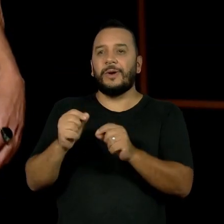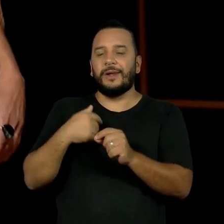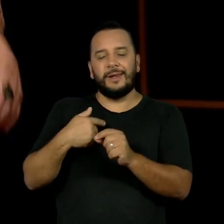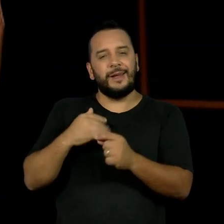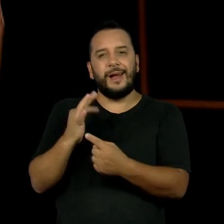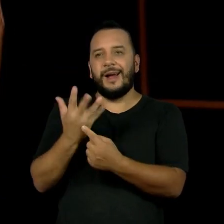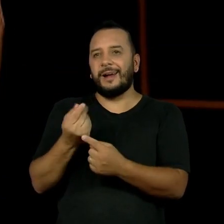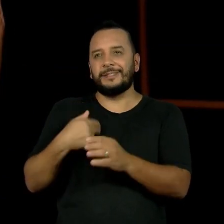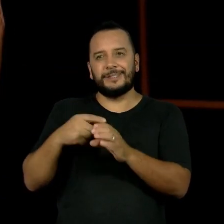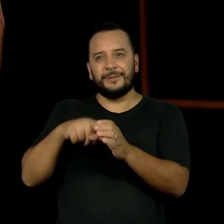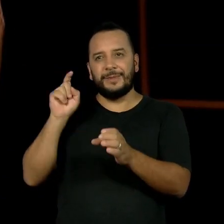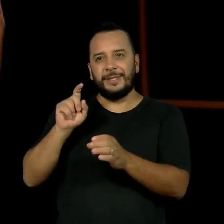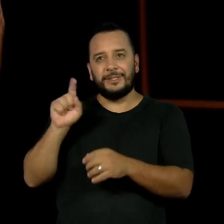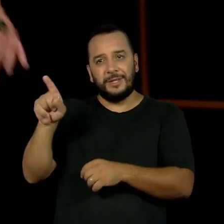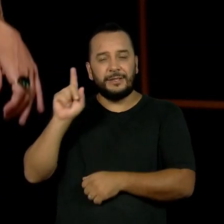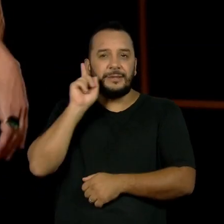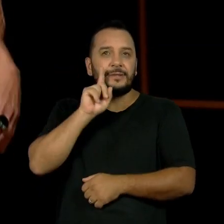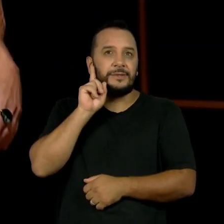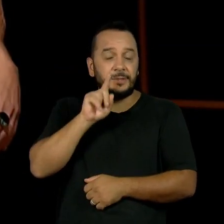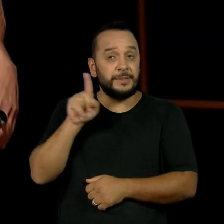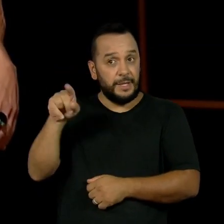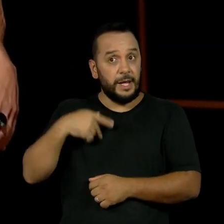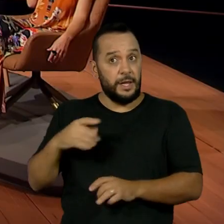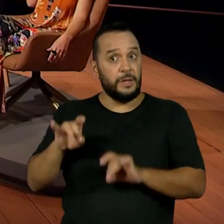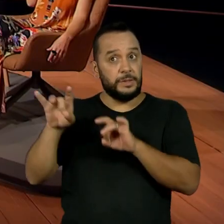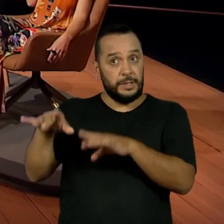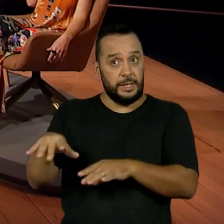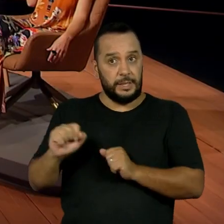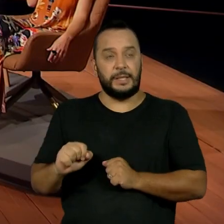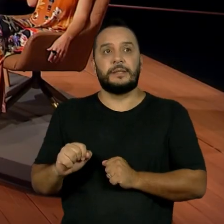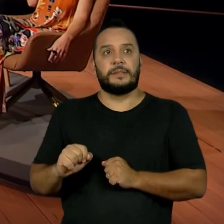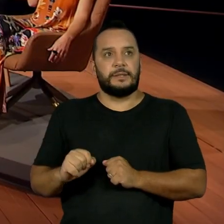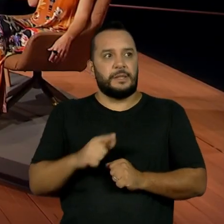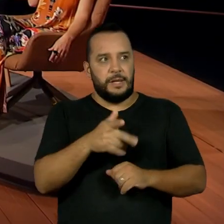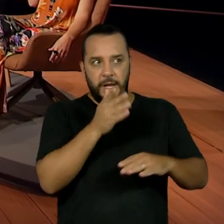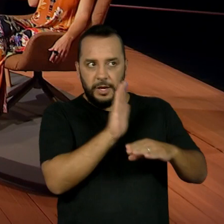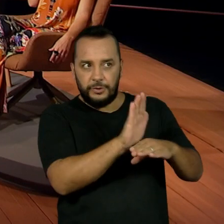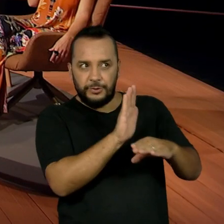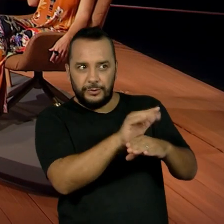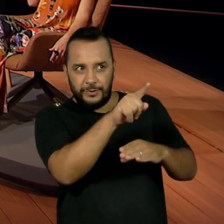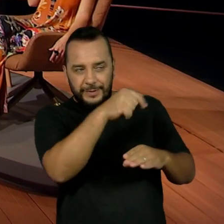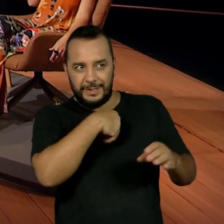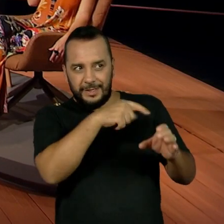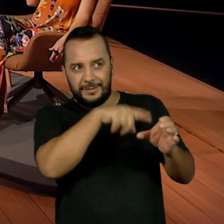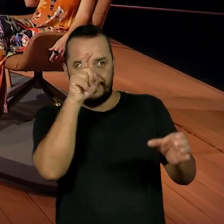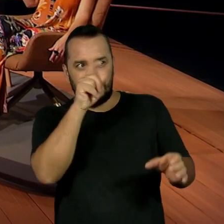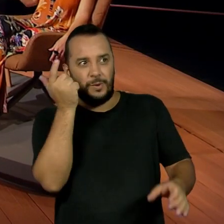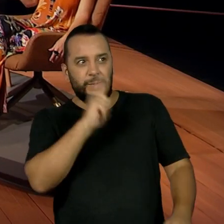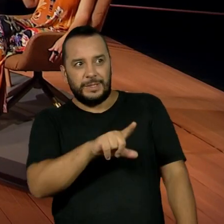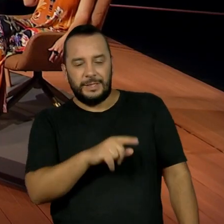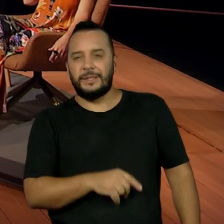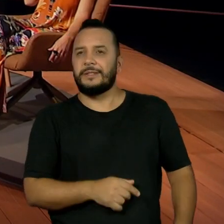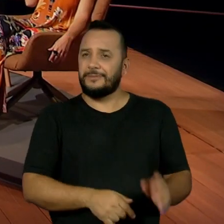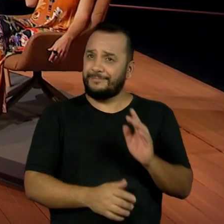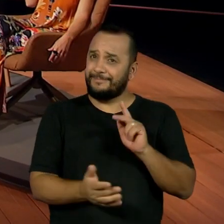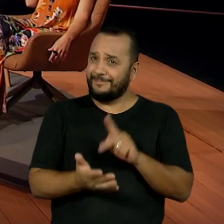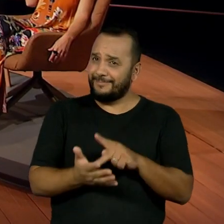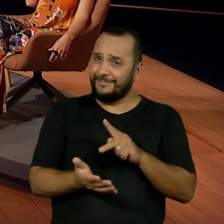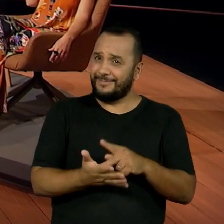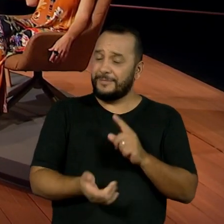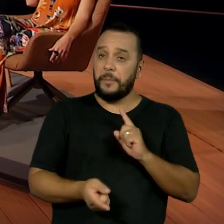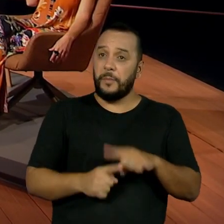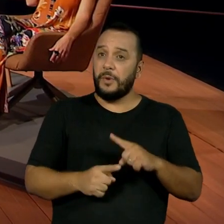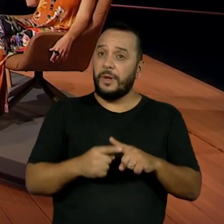independente nos Estados Unidos. Ela é australiana. E ela também te ajudou na tua independência, né? Foi, porque aconteceu